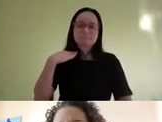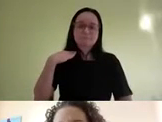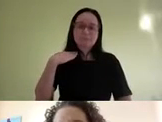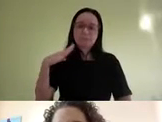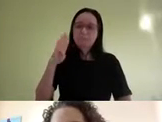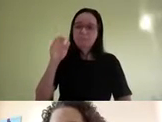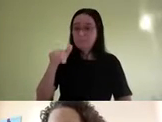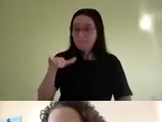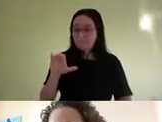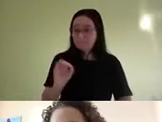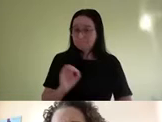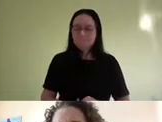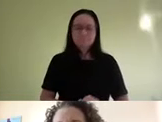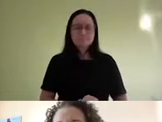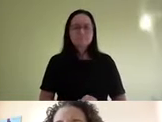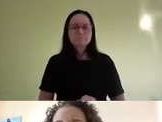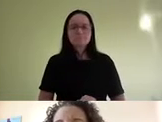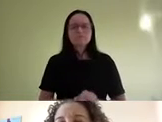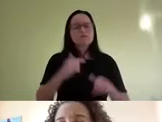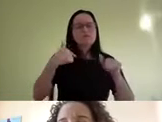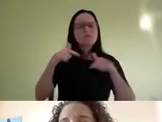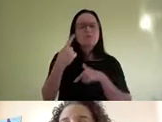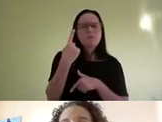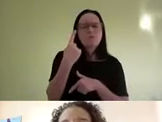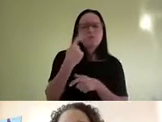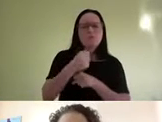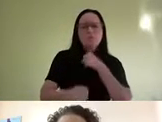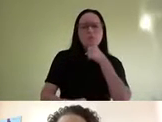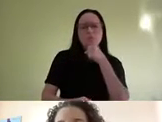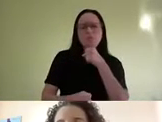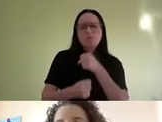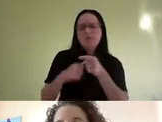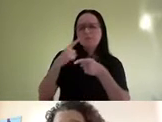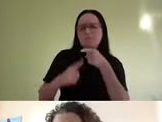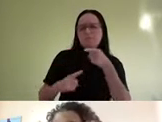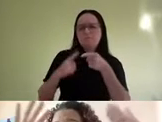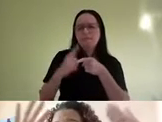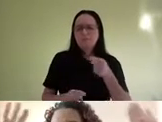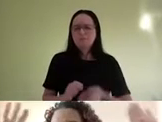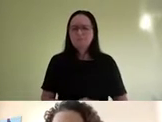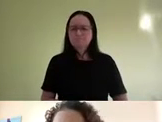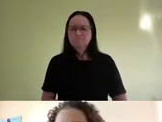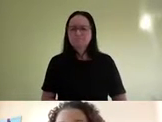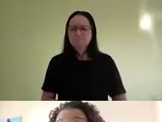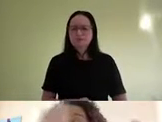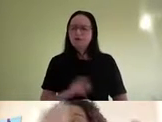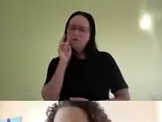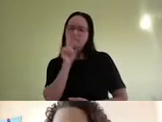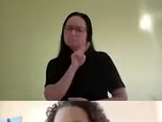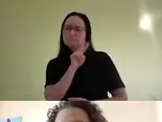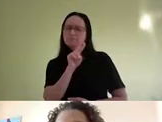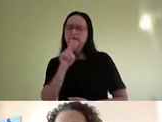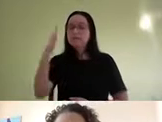no primeiro momento, eu trabalhei um ano e meio, o banco me pareceu um entendimento, eu gosto de ter entendimento do processo, entender o